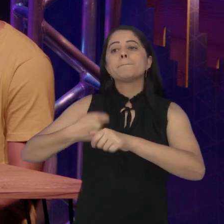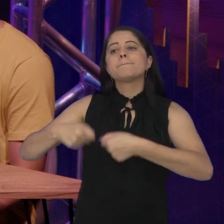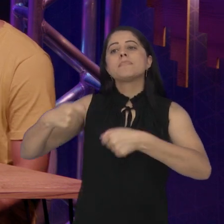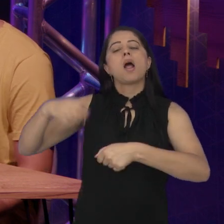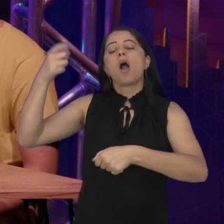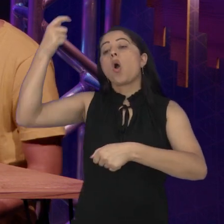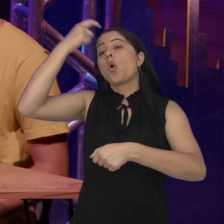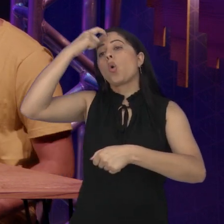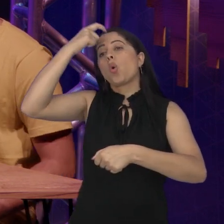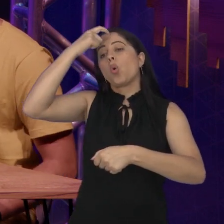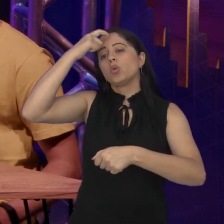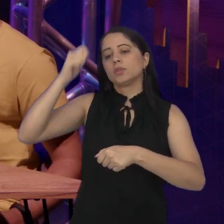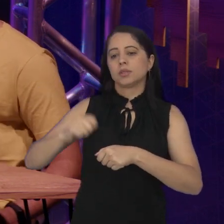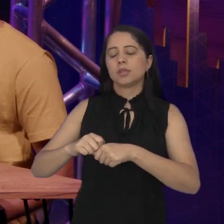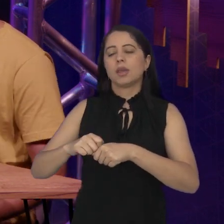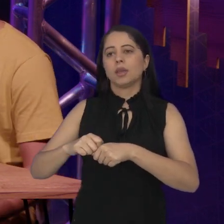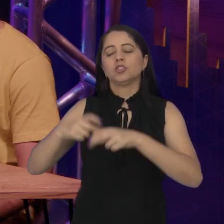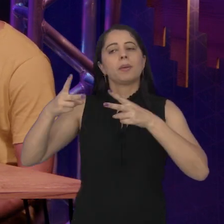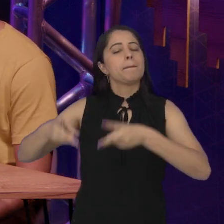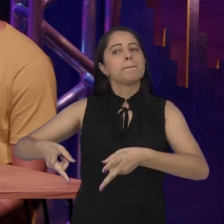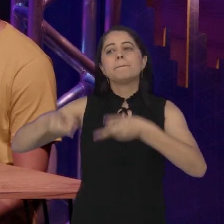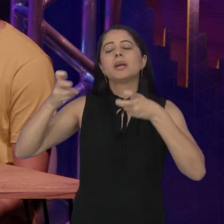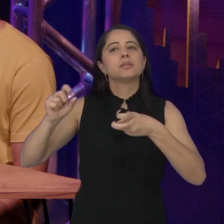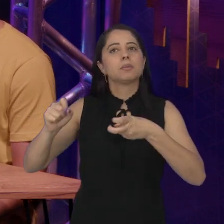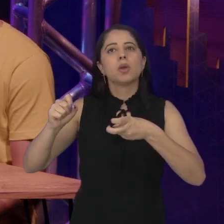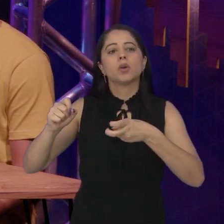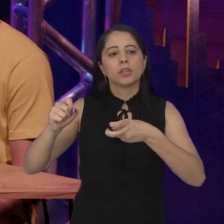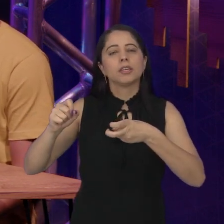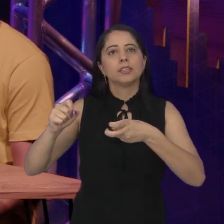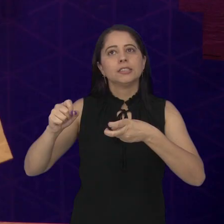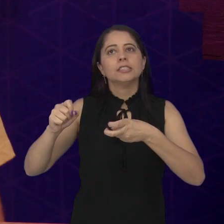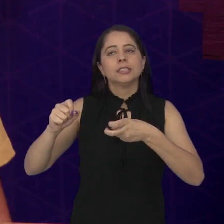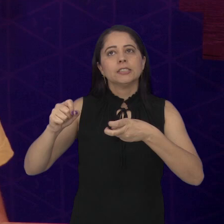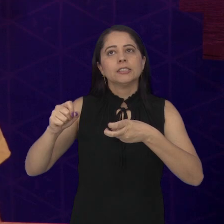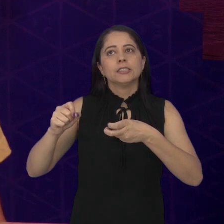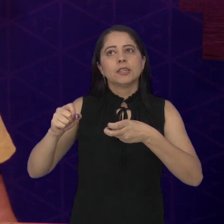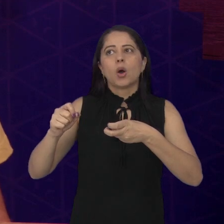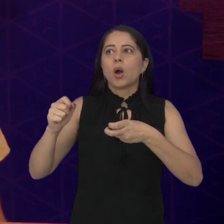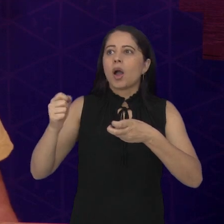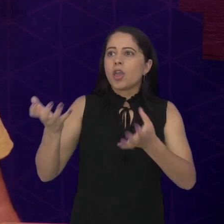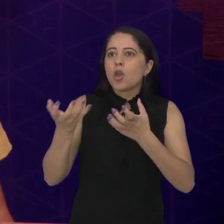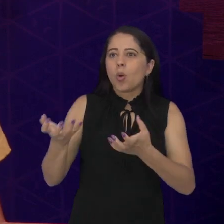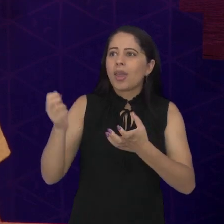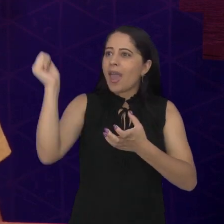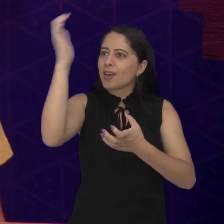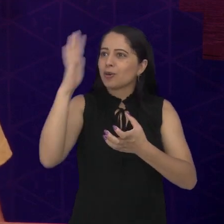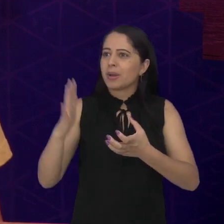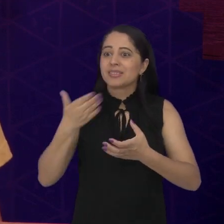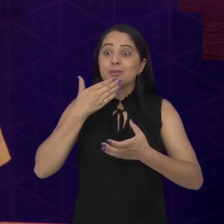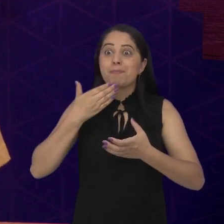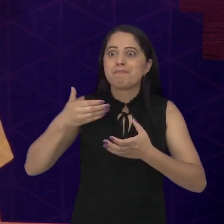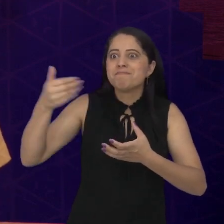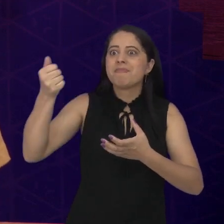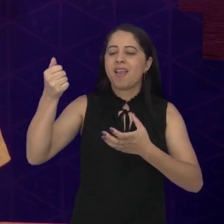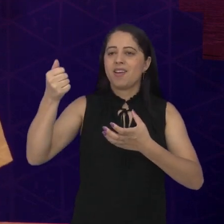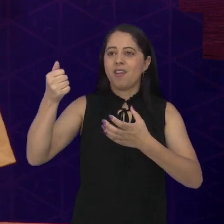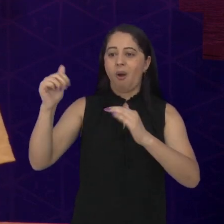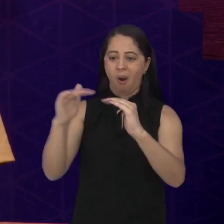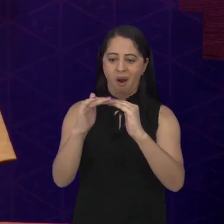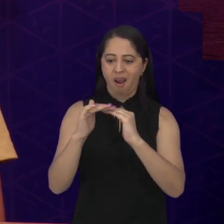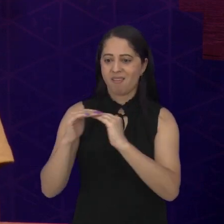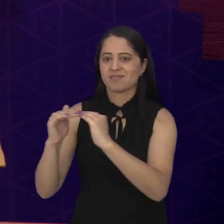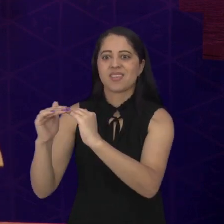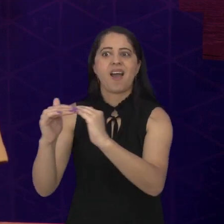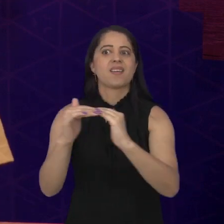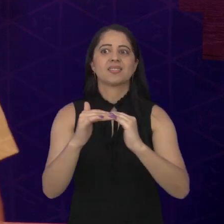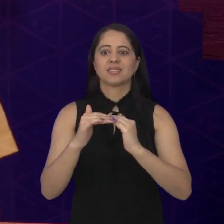né? Sim. De olhar para uma nação e realmente querer que todo mundo cresça junto, né? Eu